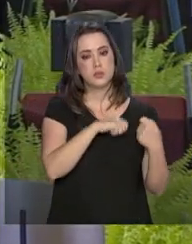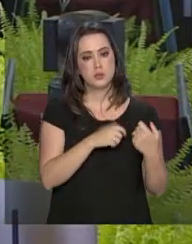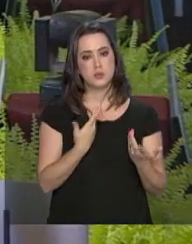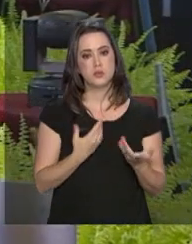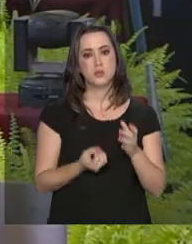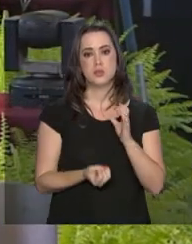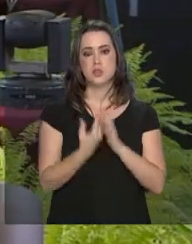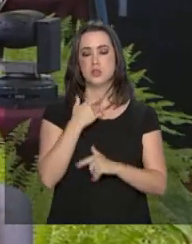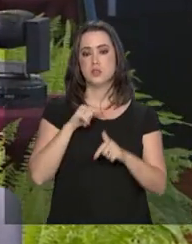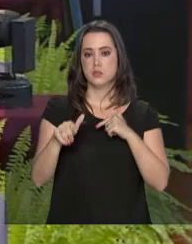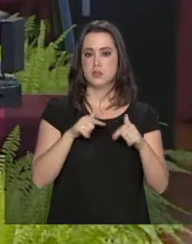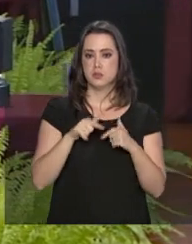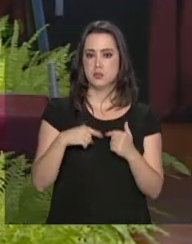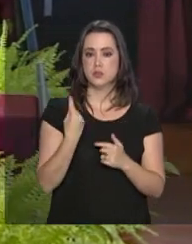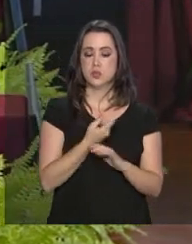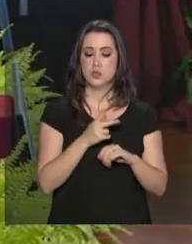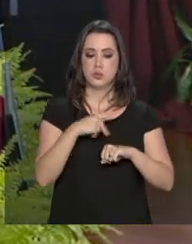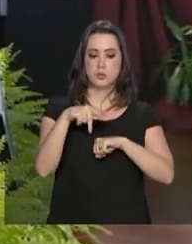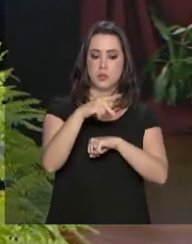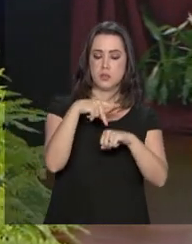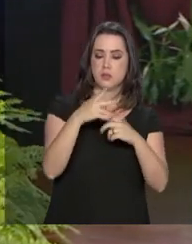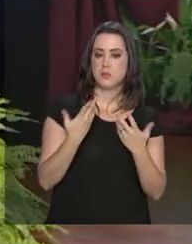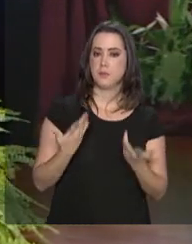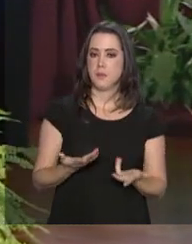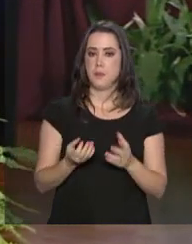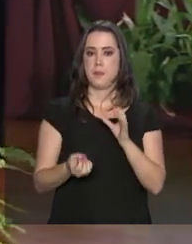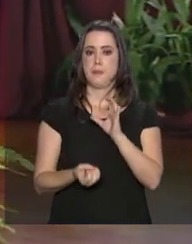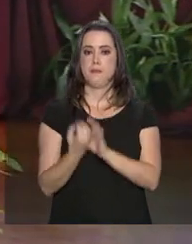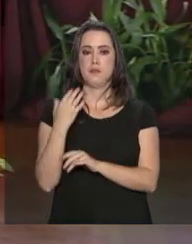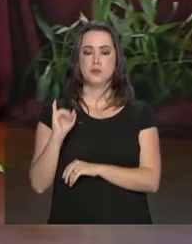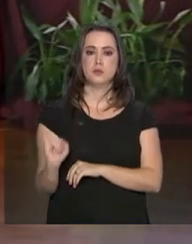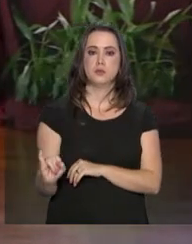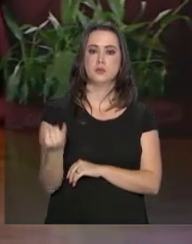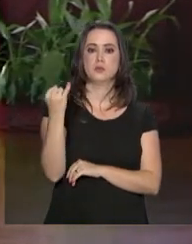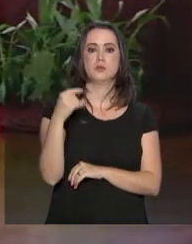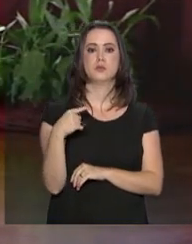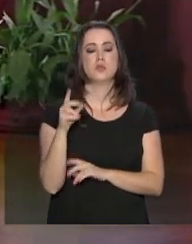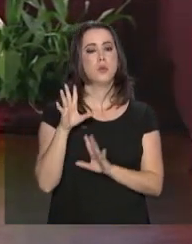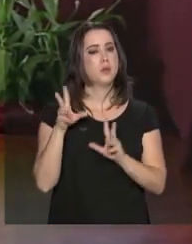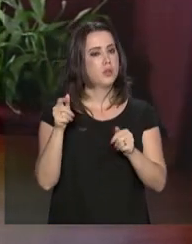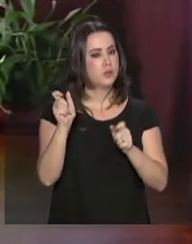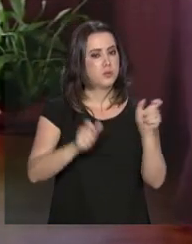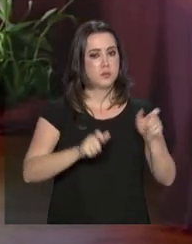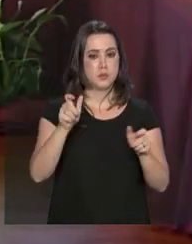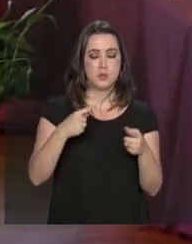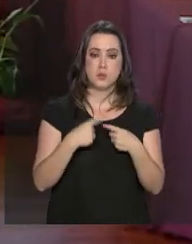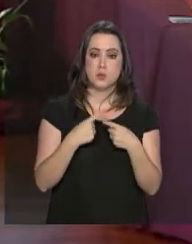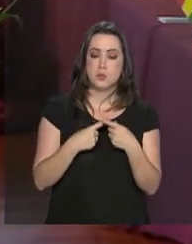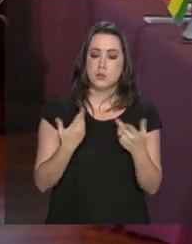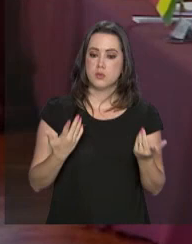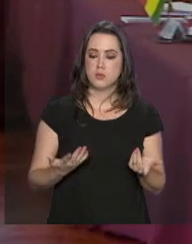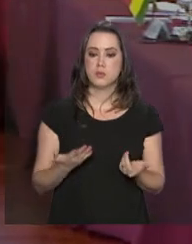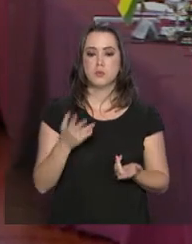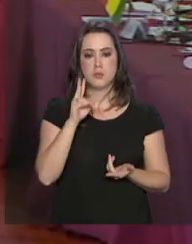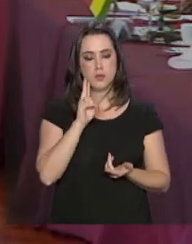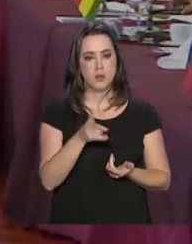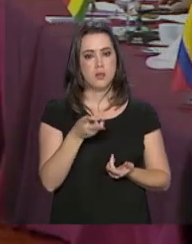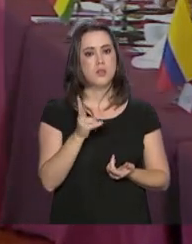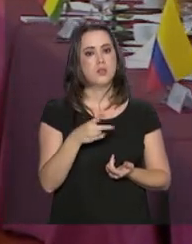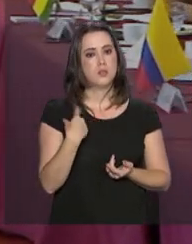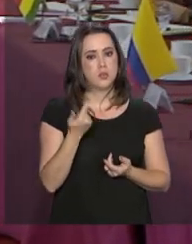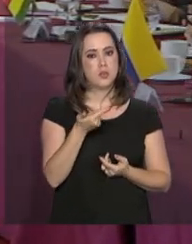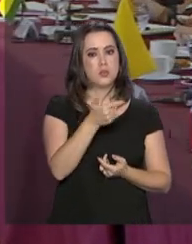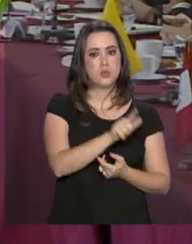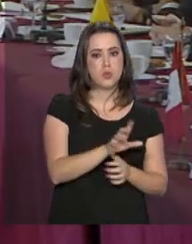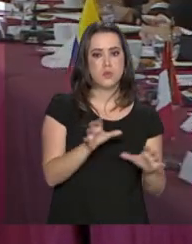da geração de empregos em nossos países, da criação de oportunidades para todos. Afinal, recolocamos o